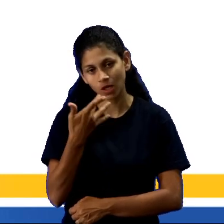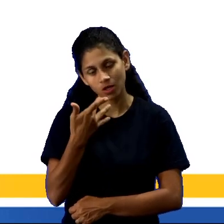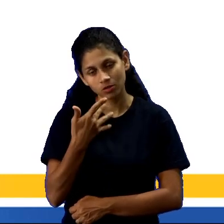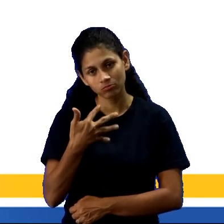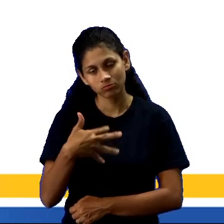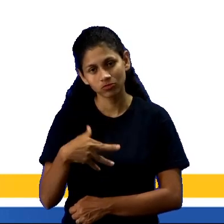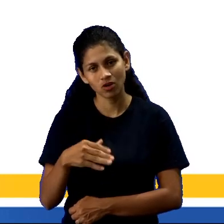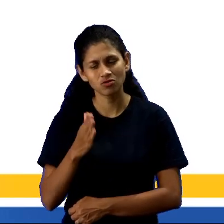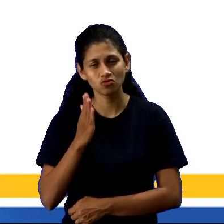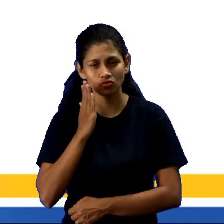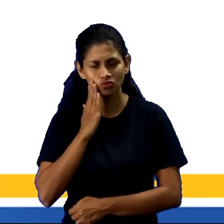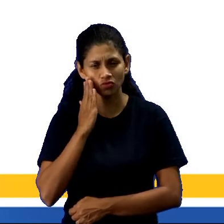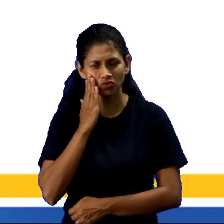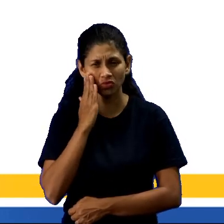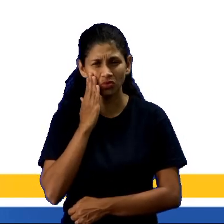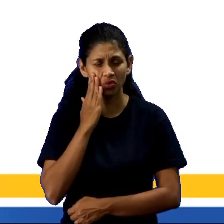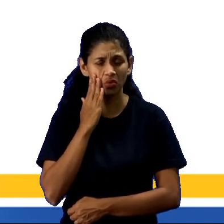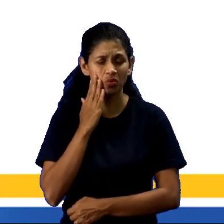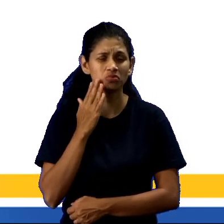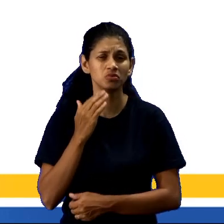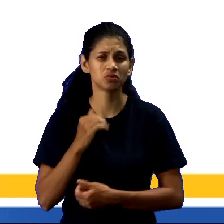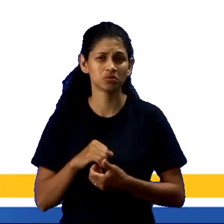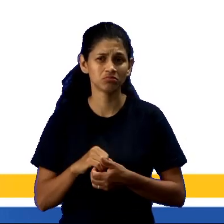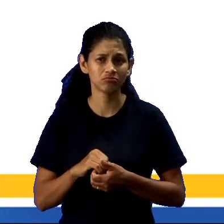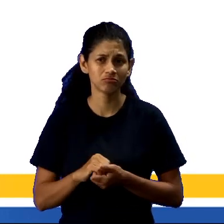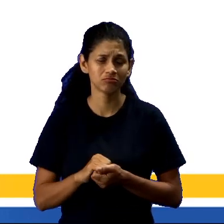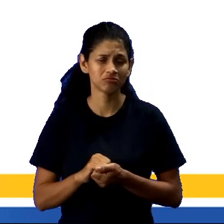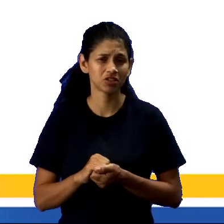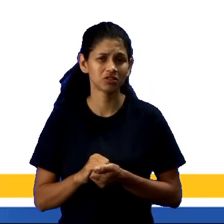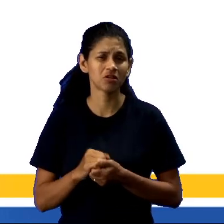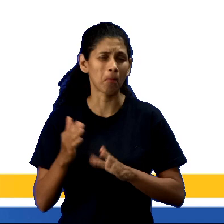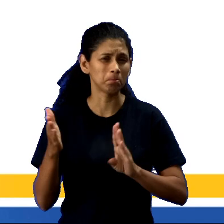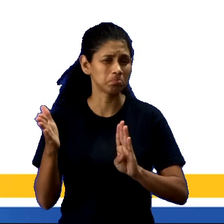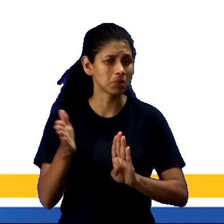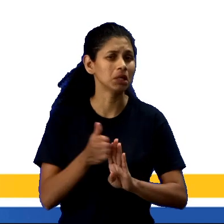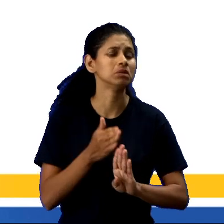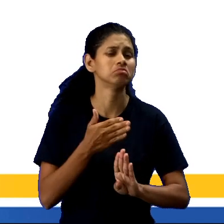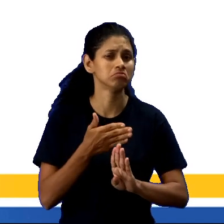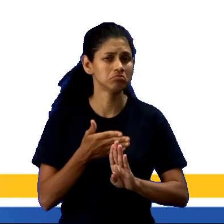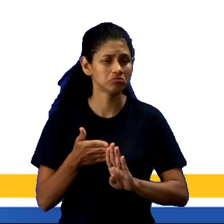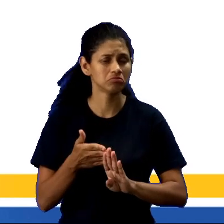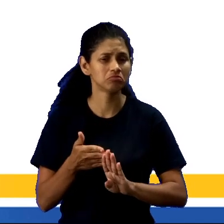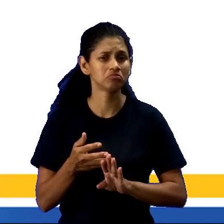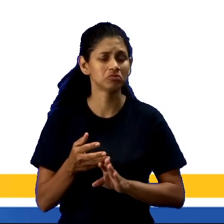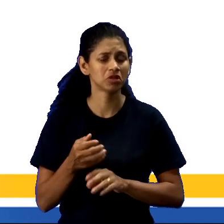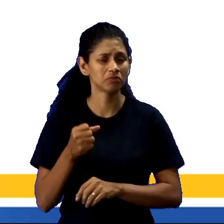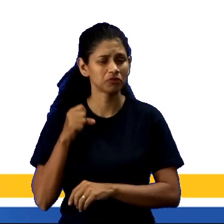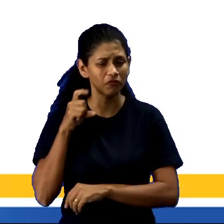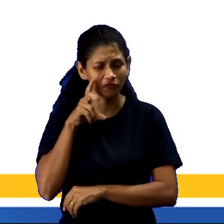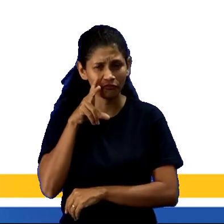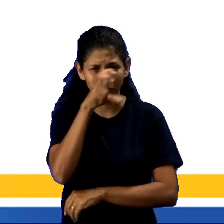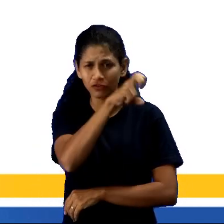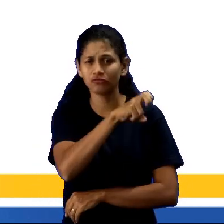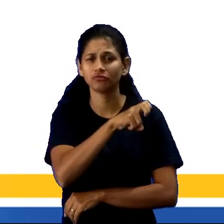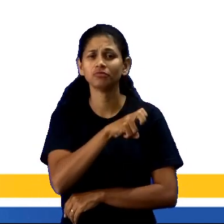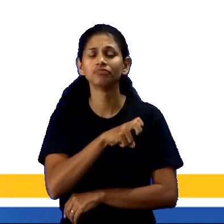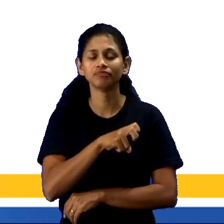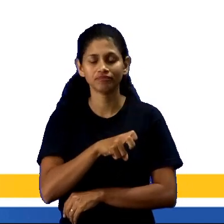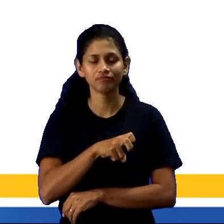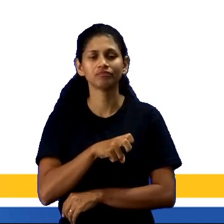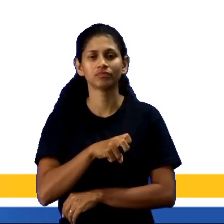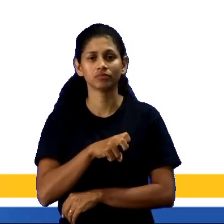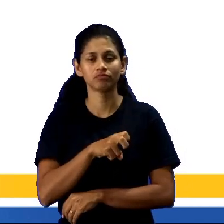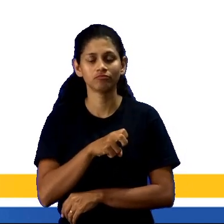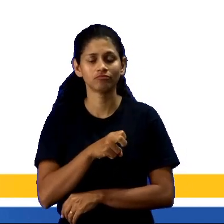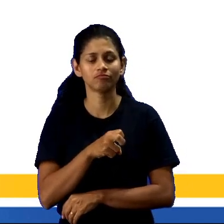machucado. Percebemos que ela pegou uma pancada bem forte no rosto, um tapa bem forte, porque a gente vê a marca dos